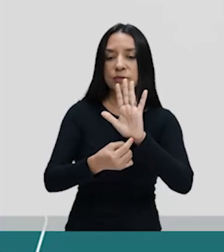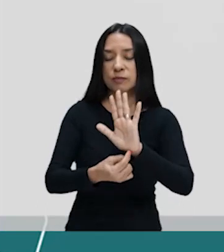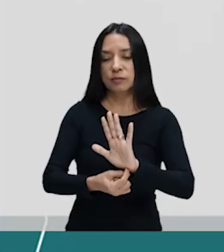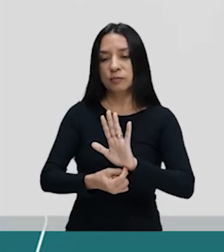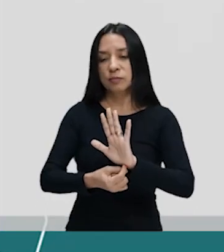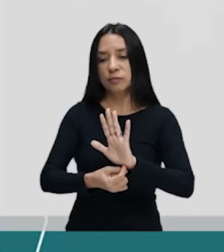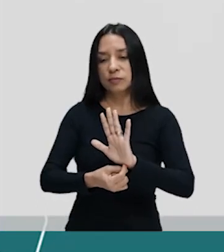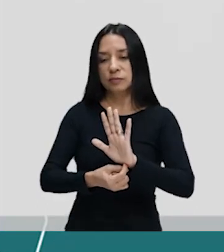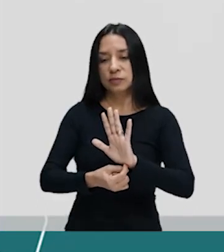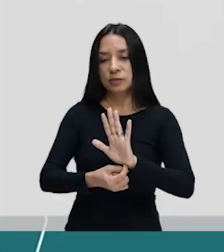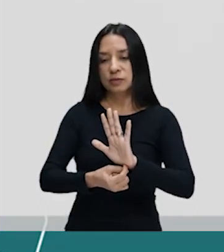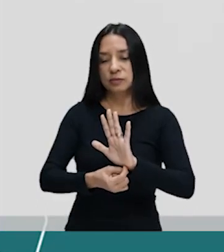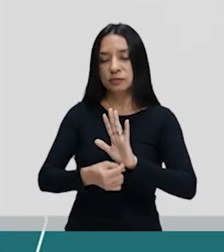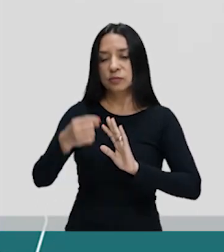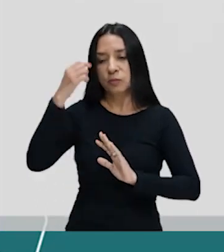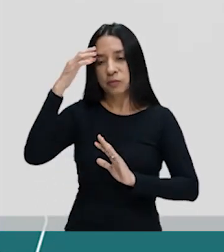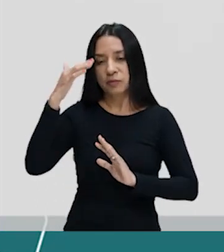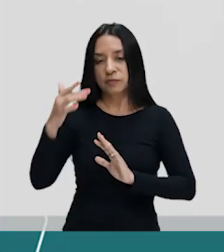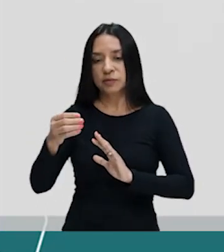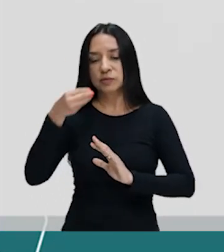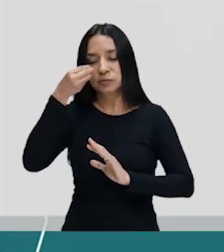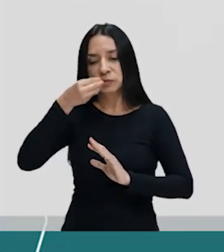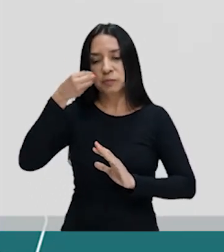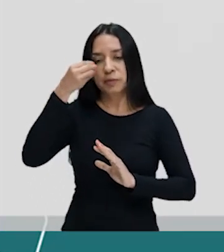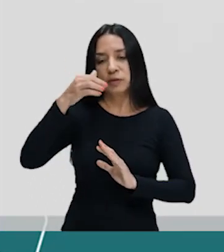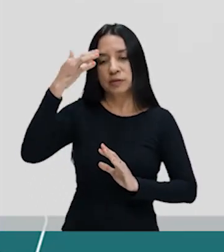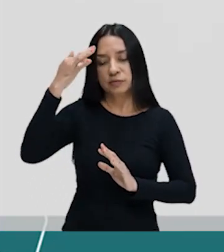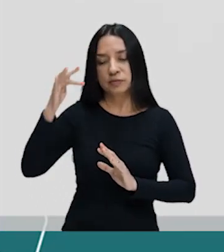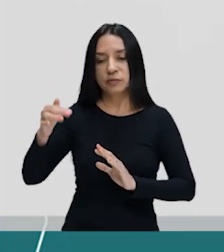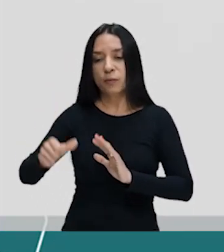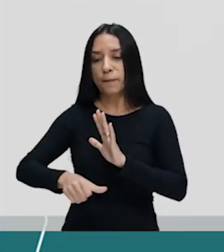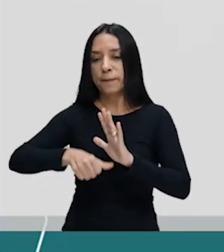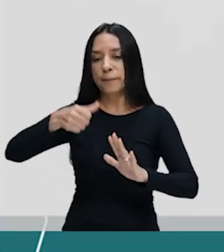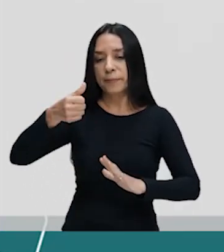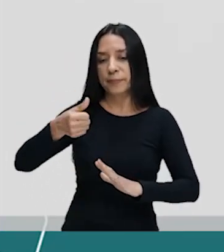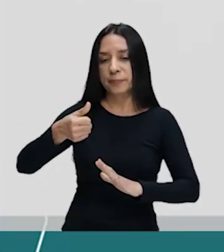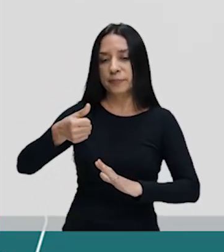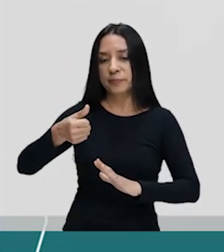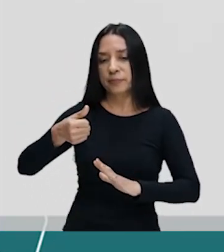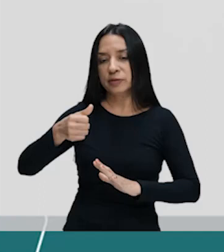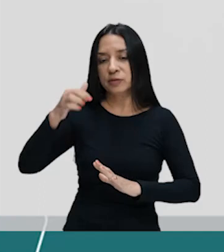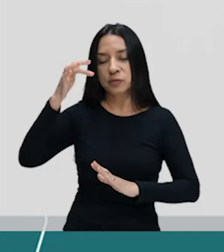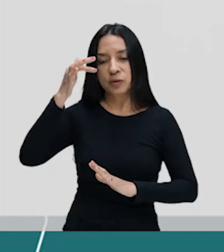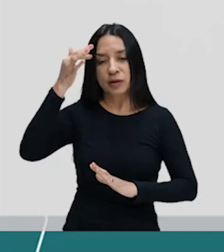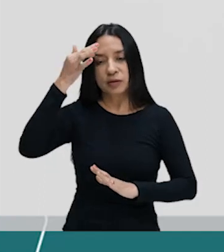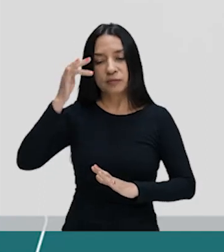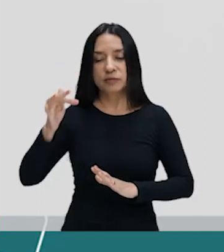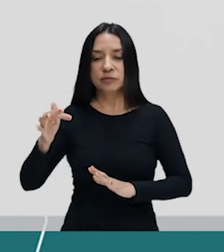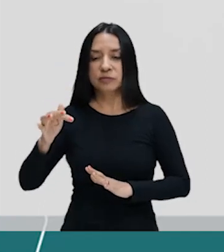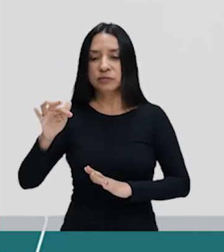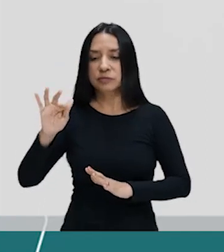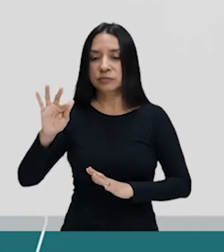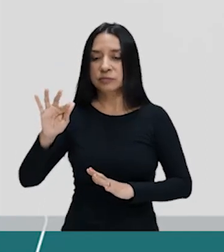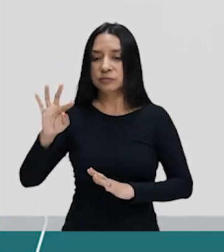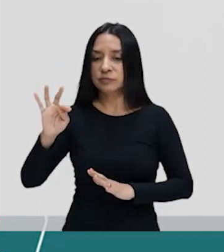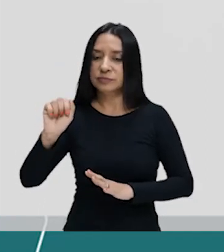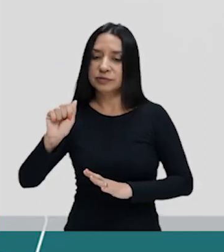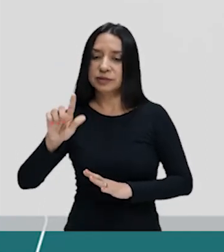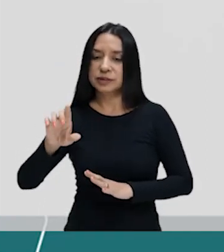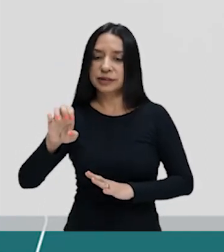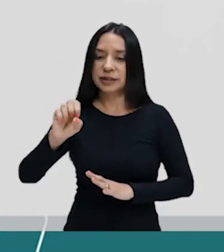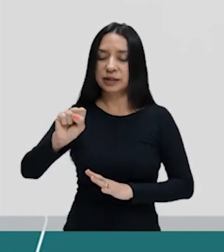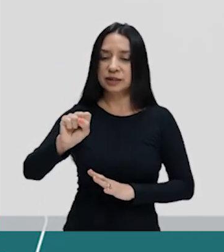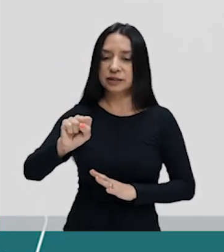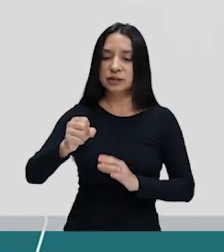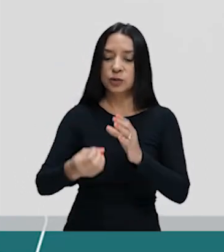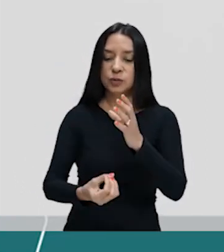reflexão sobre a experiência filosófica do primeiro filósofo, Tales de Mileto, tá? E do criador da